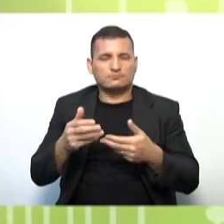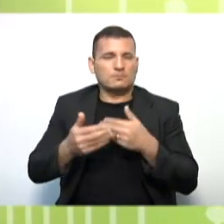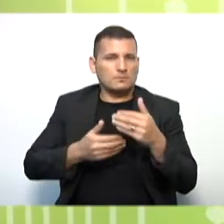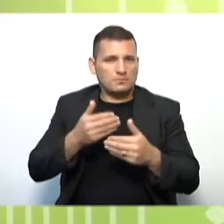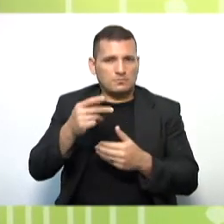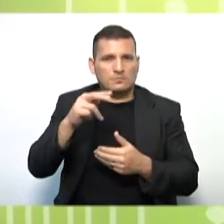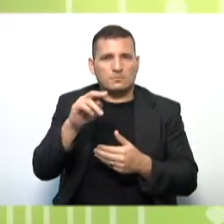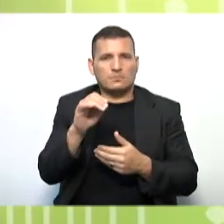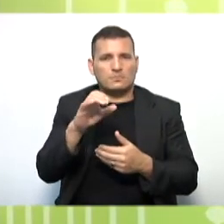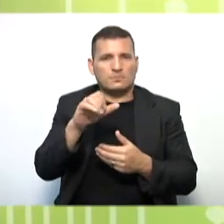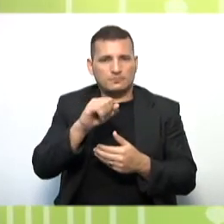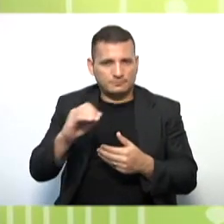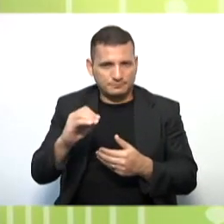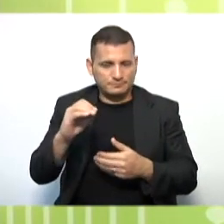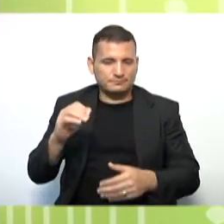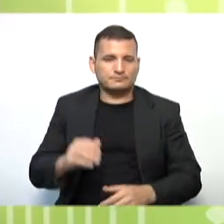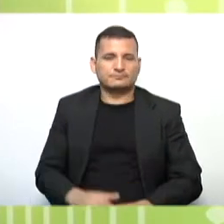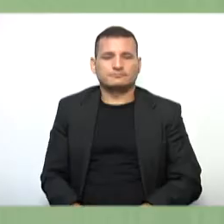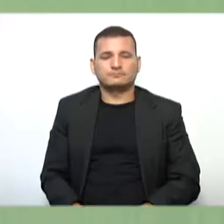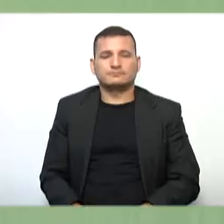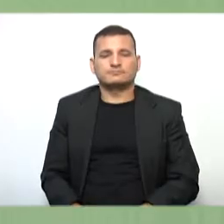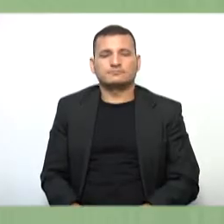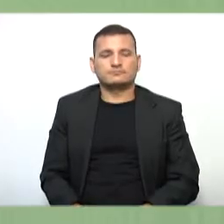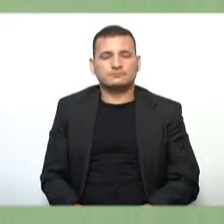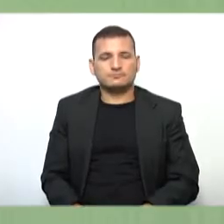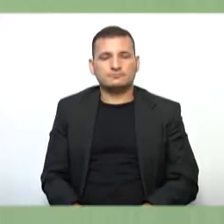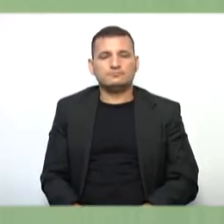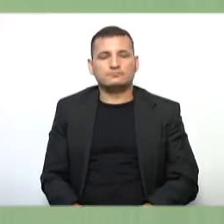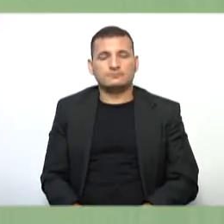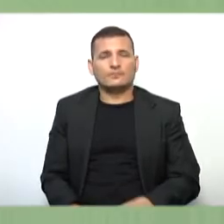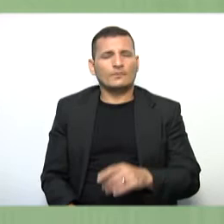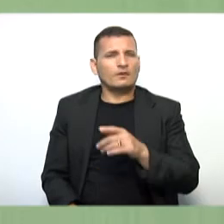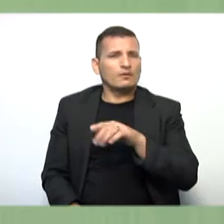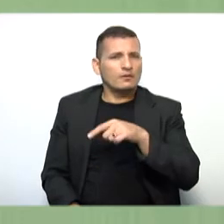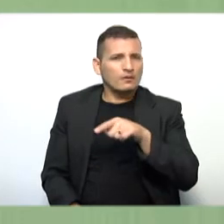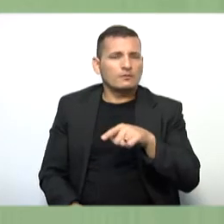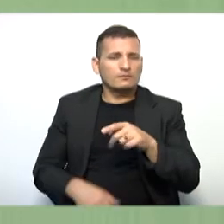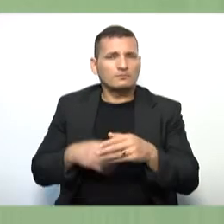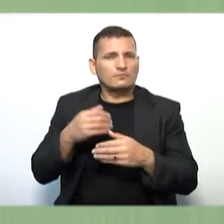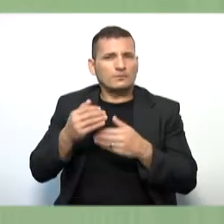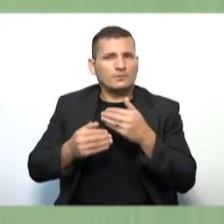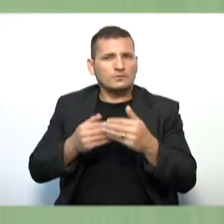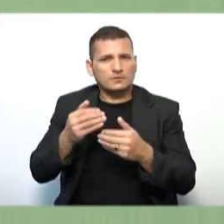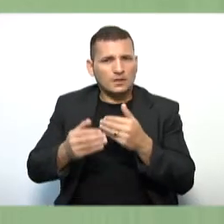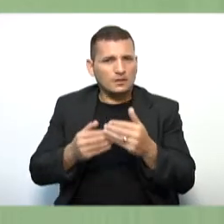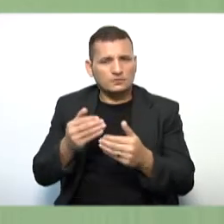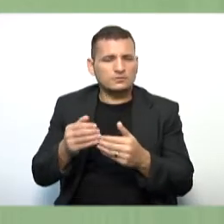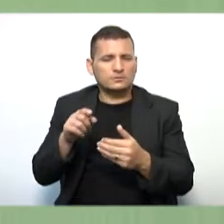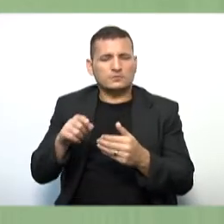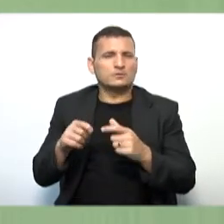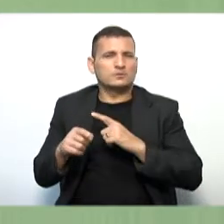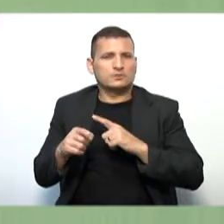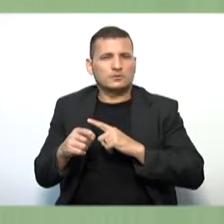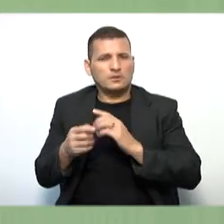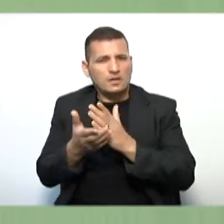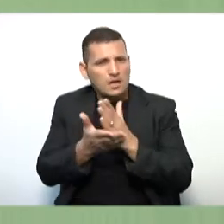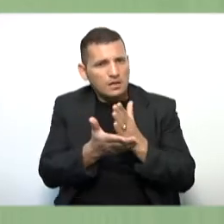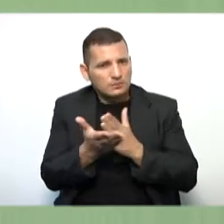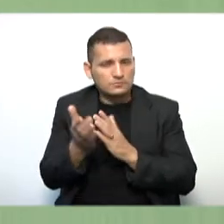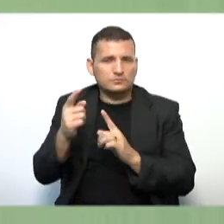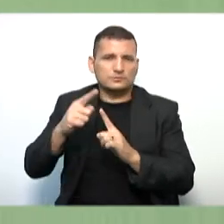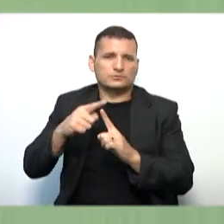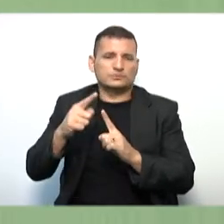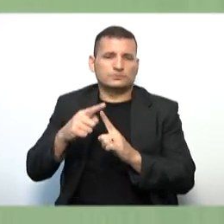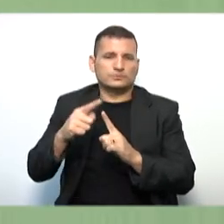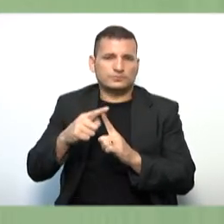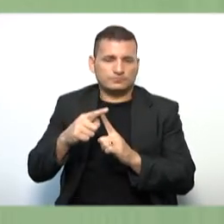processos, ok? E assim, esses processos, eles são classificados por alguns tipos, né?